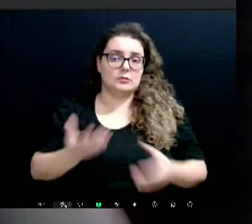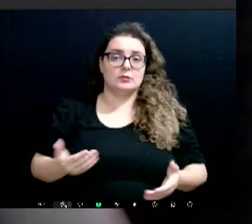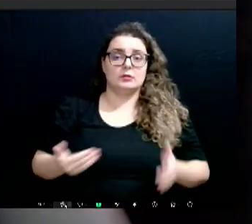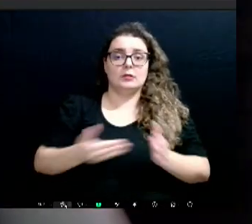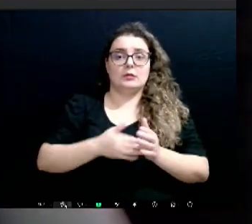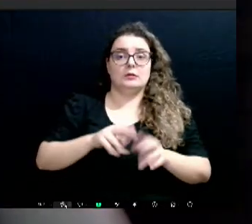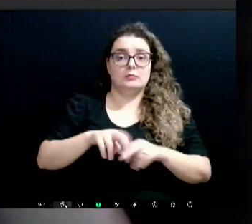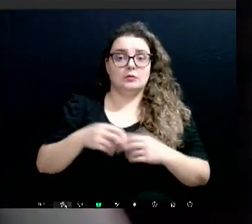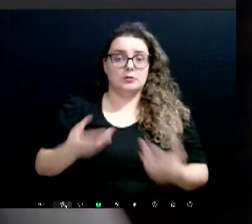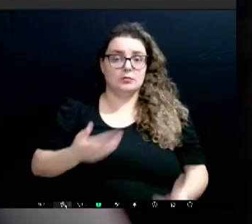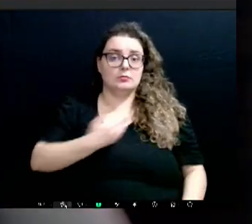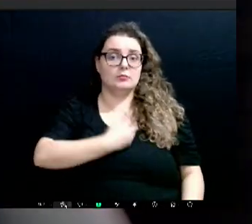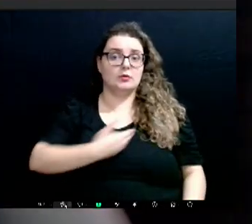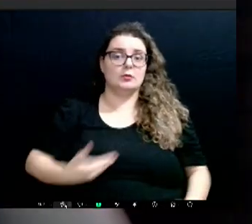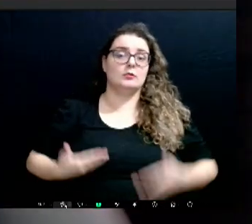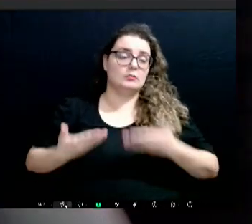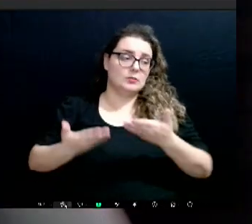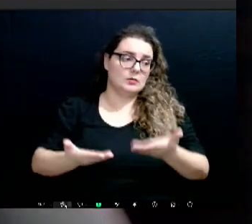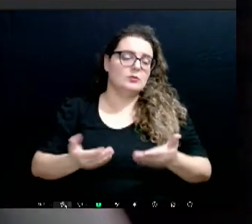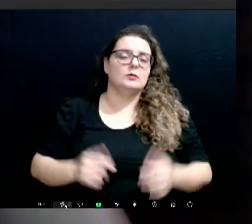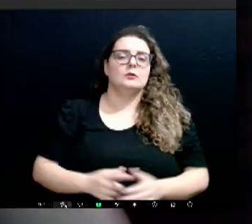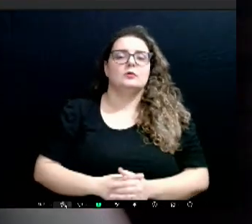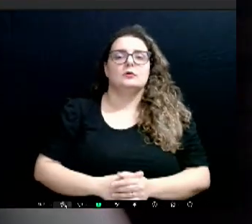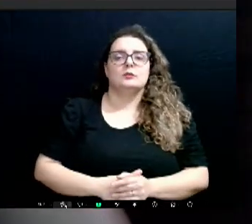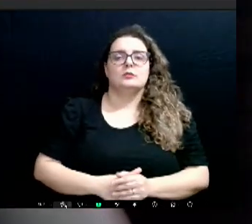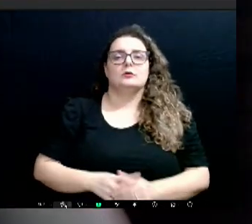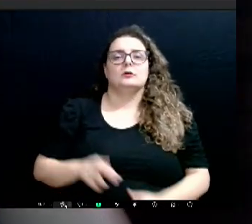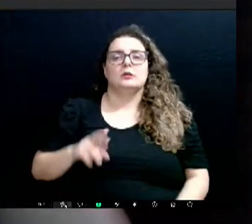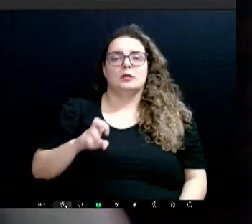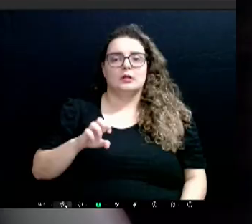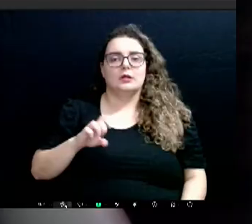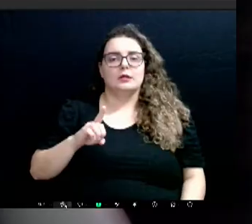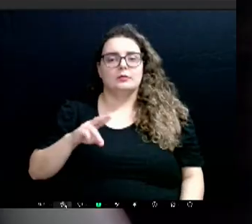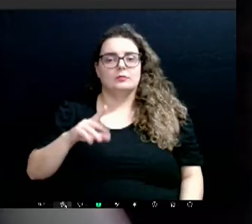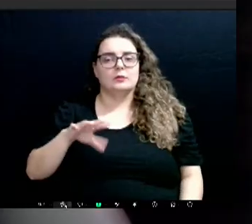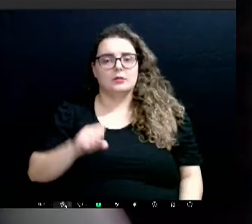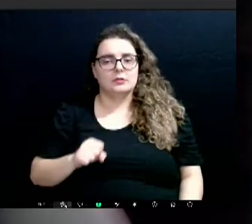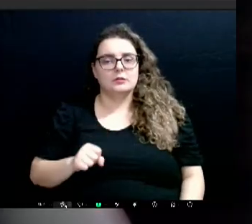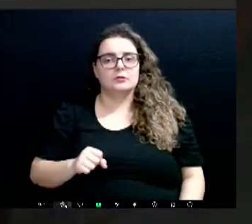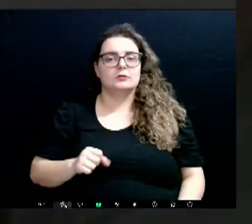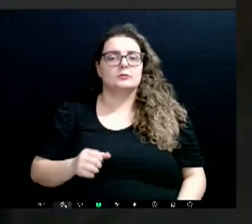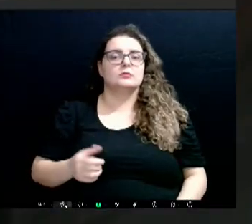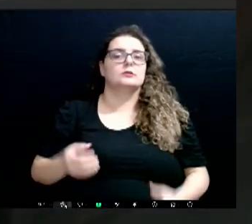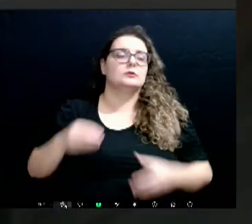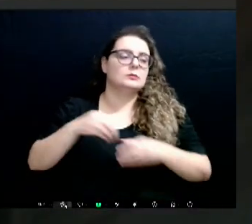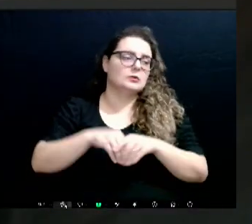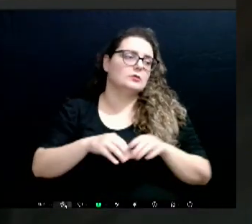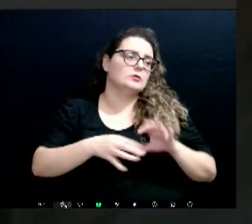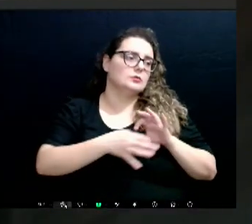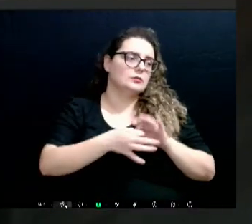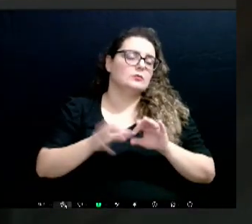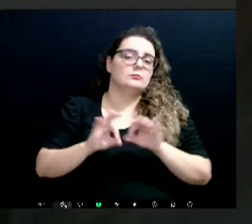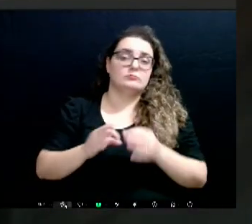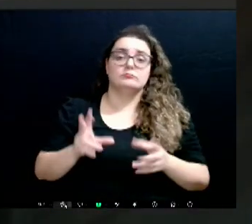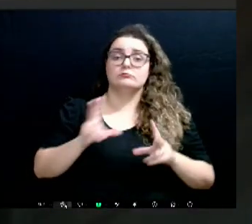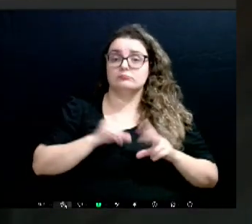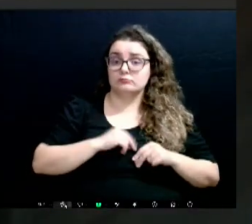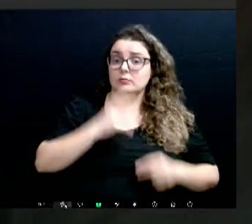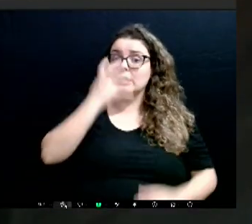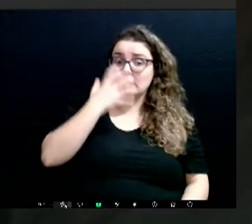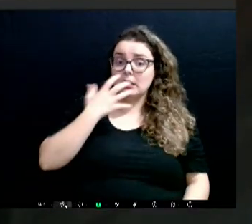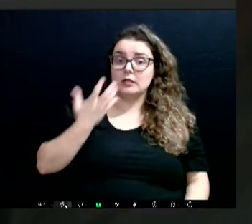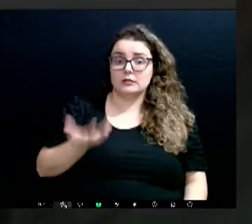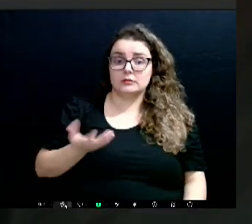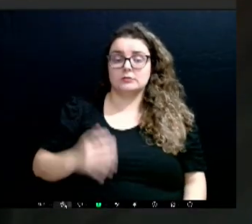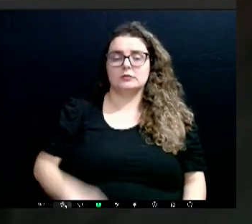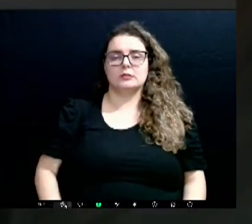estabelece essa questão da reeducação, né, e dentro do contexto familiar. Nossa, é sério demais, gente. A gente às vezes